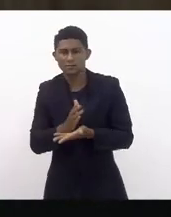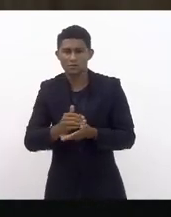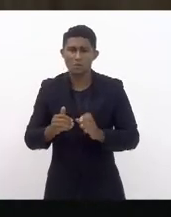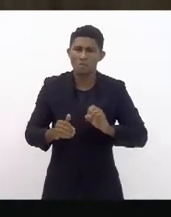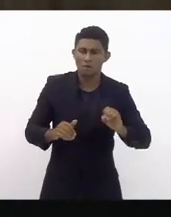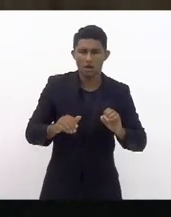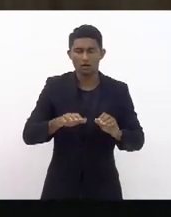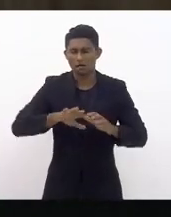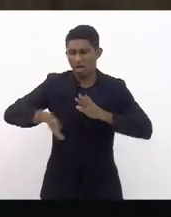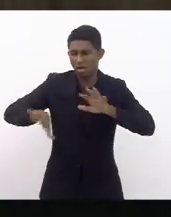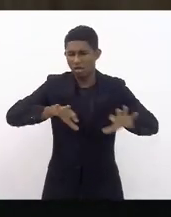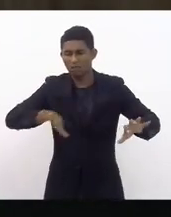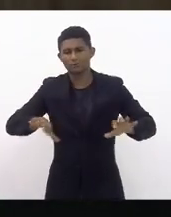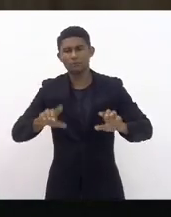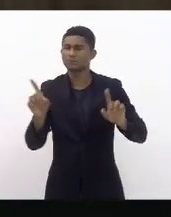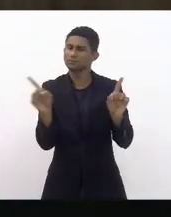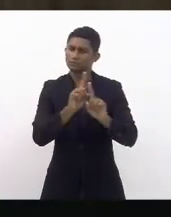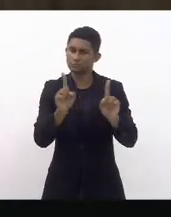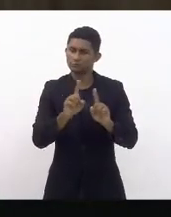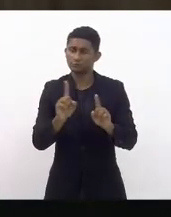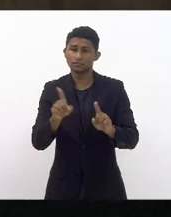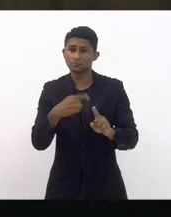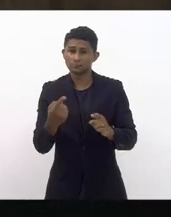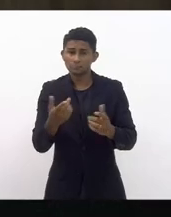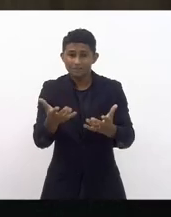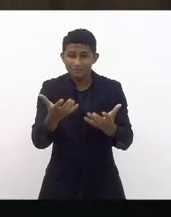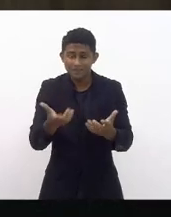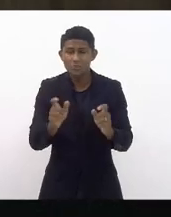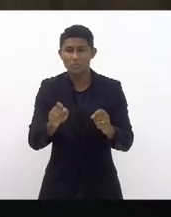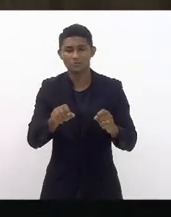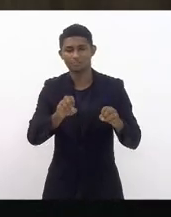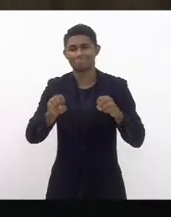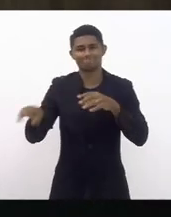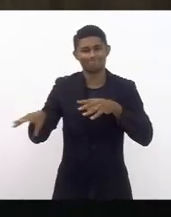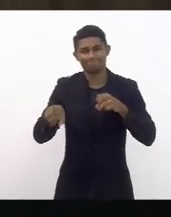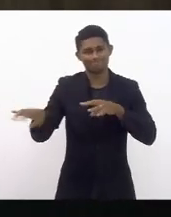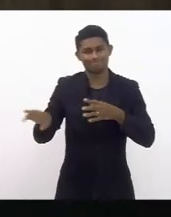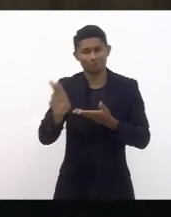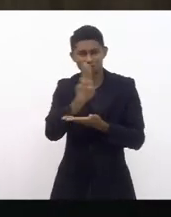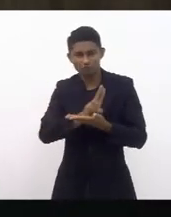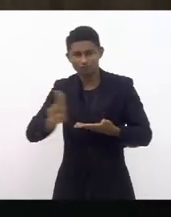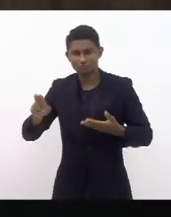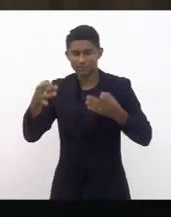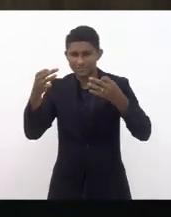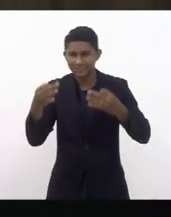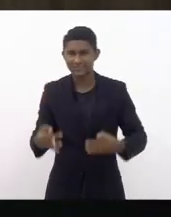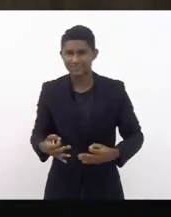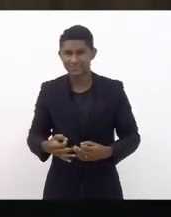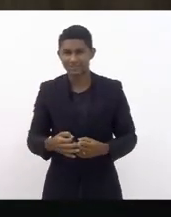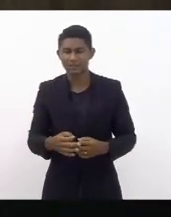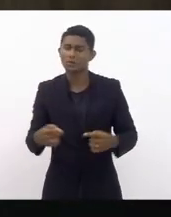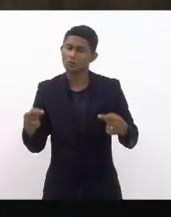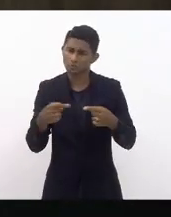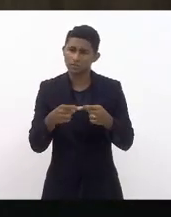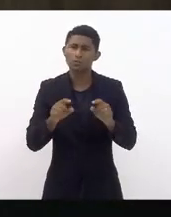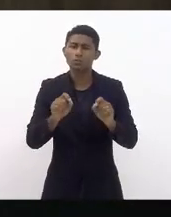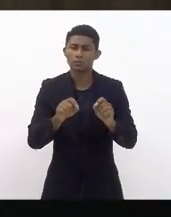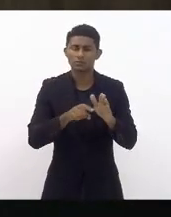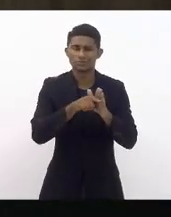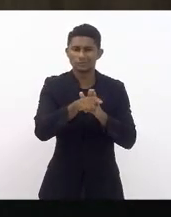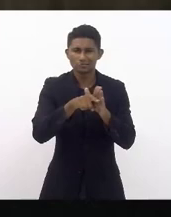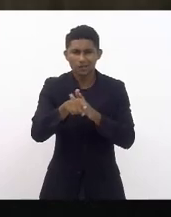defender o ensino de fato, o ensino universitário, que envolve pesquisa,